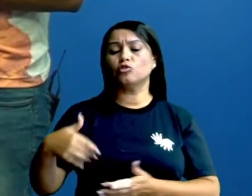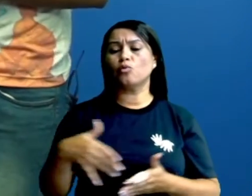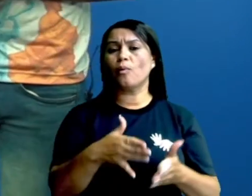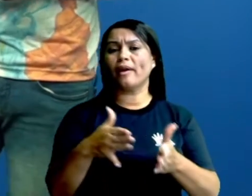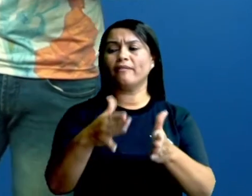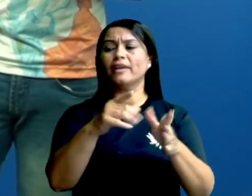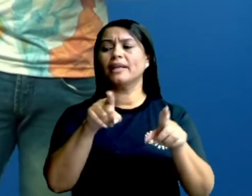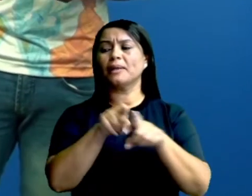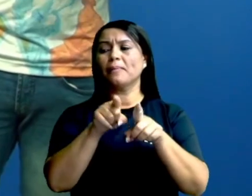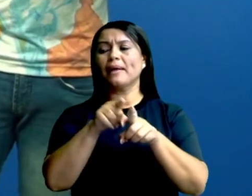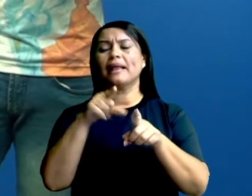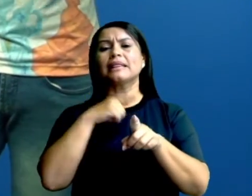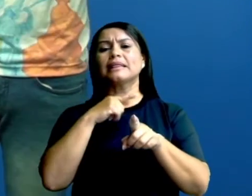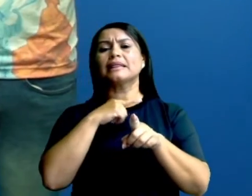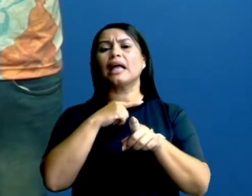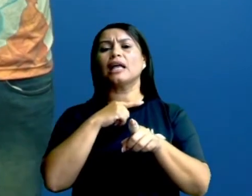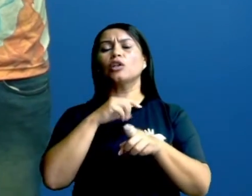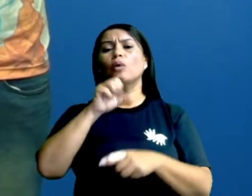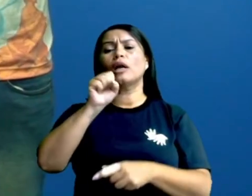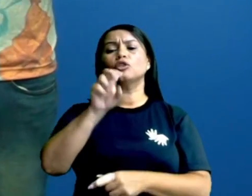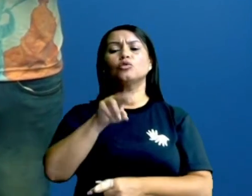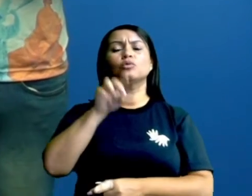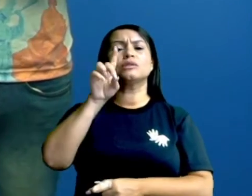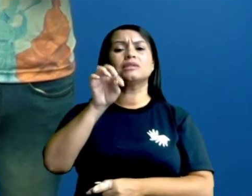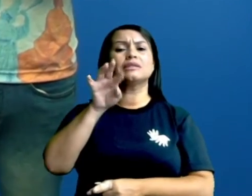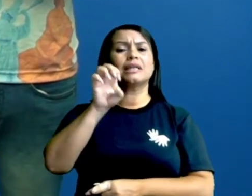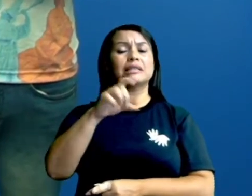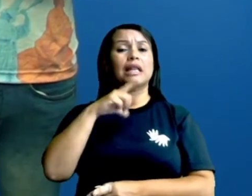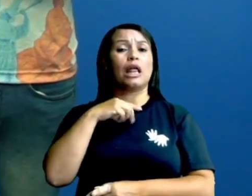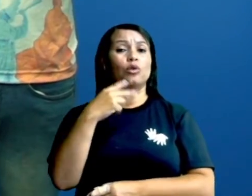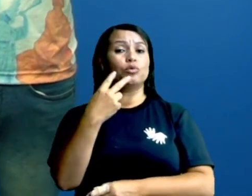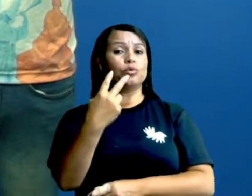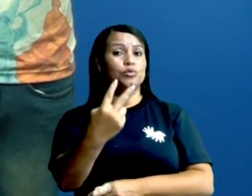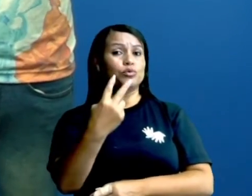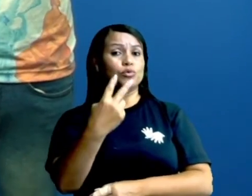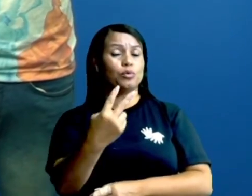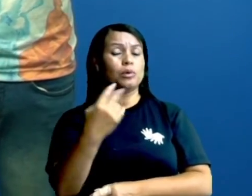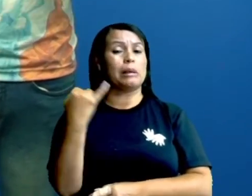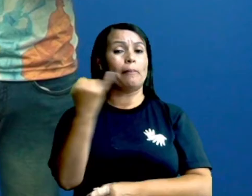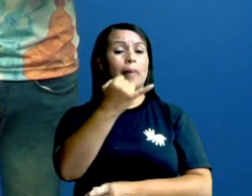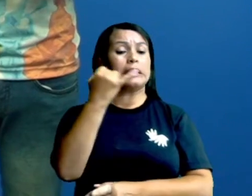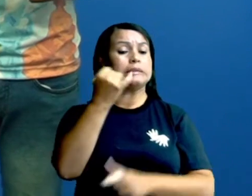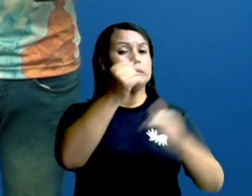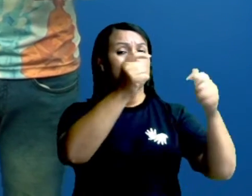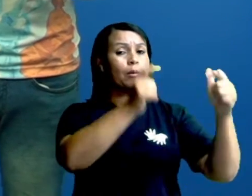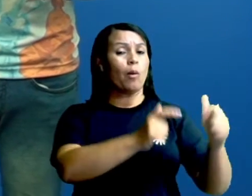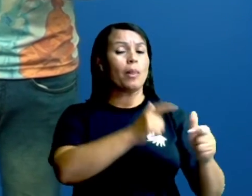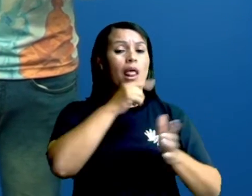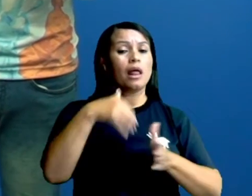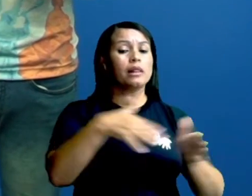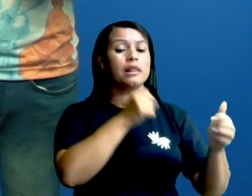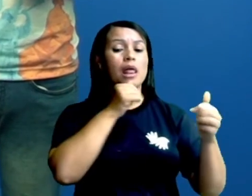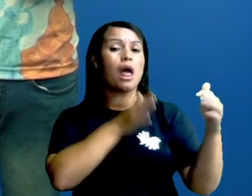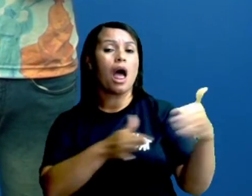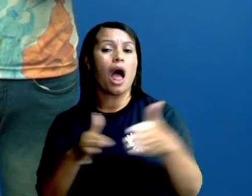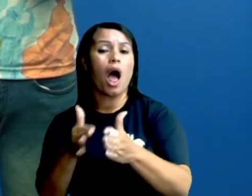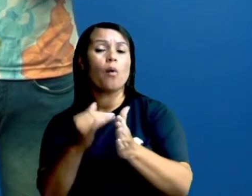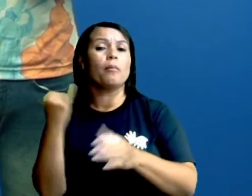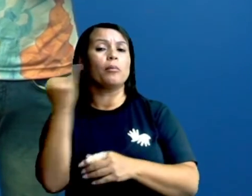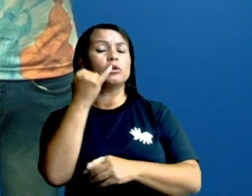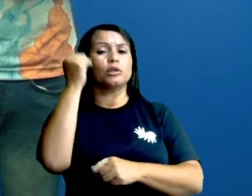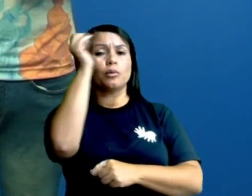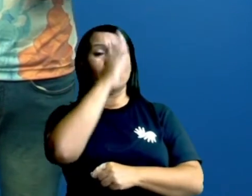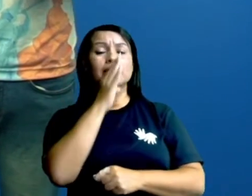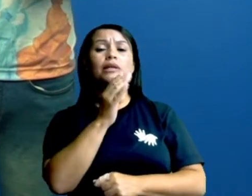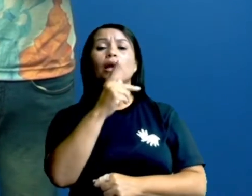região sudeste inserida em 2 bacias hidrográficas, né, 2 das mais importantes bacias hidrográficas do território brasileiro, que é a